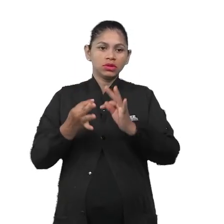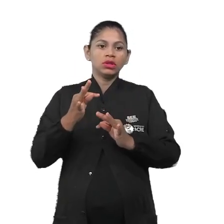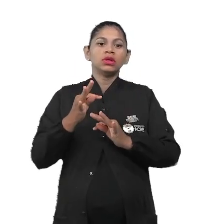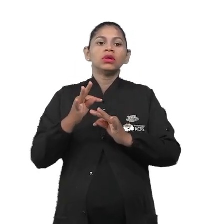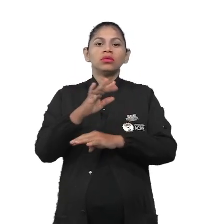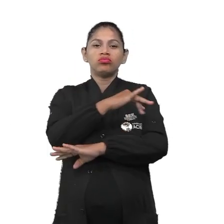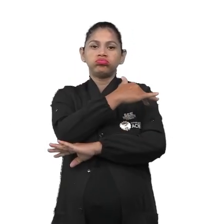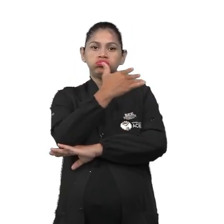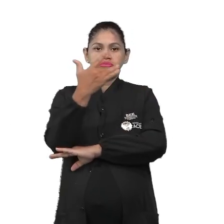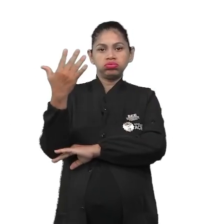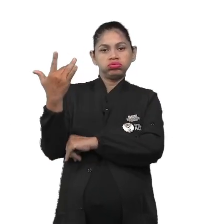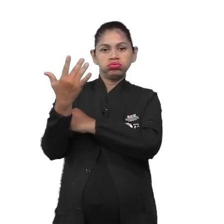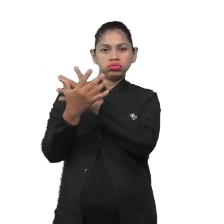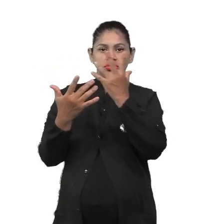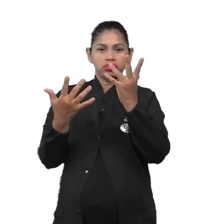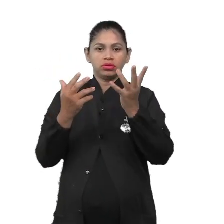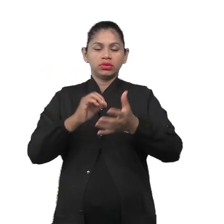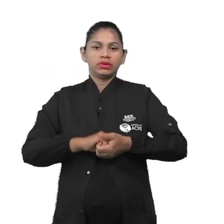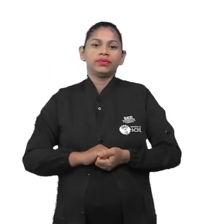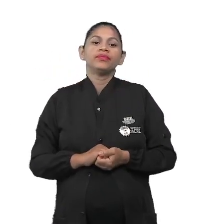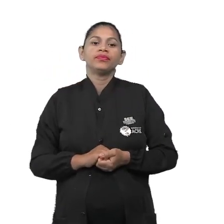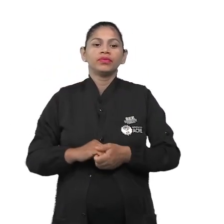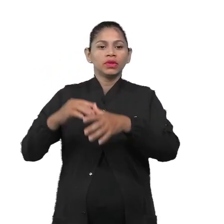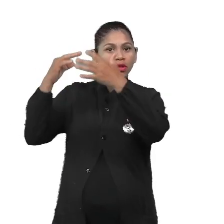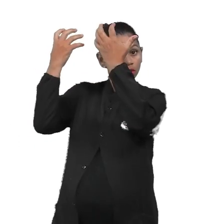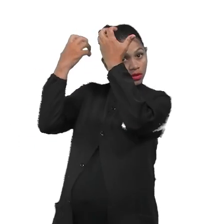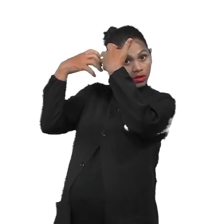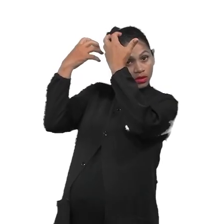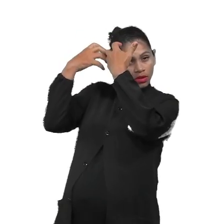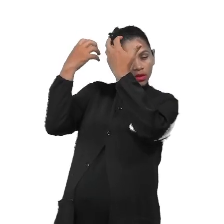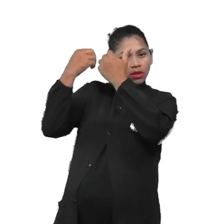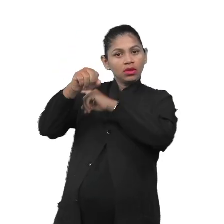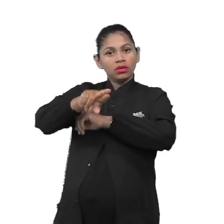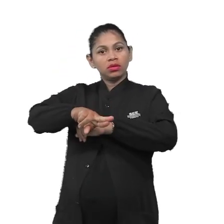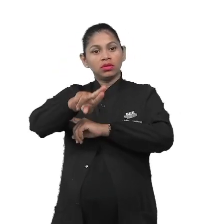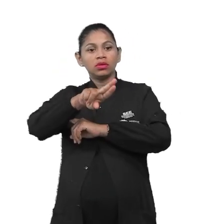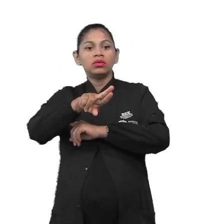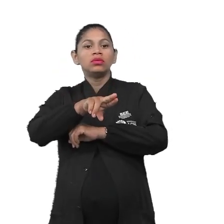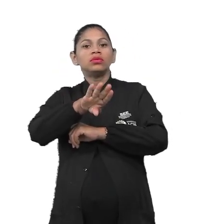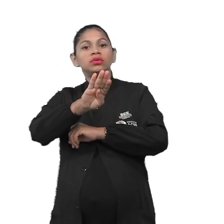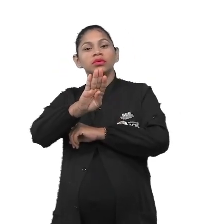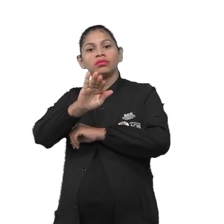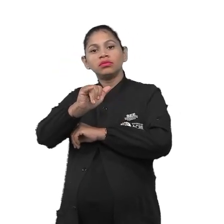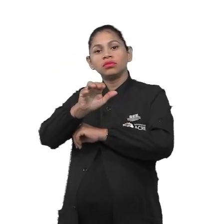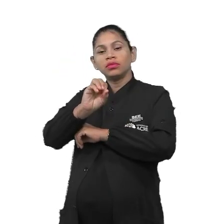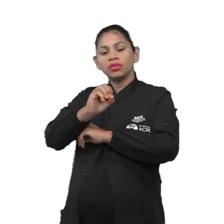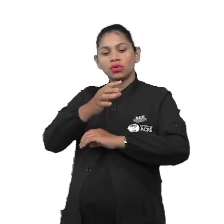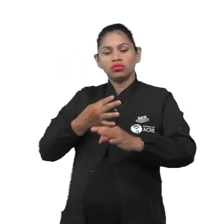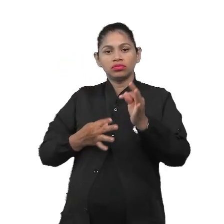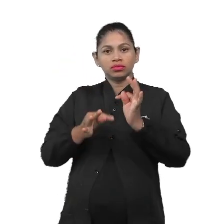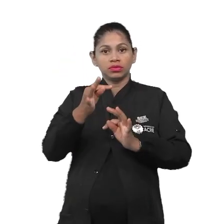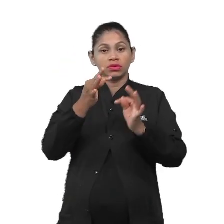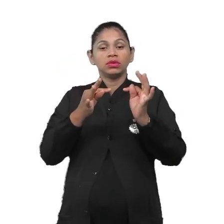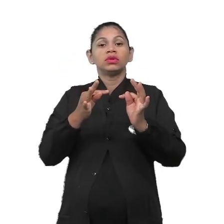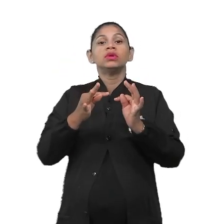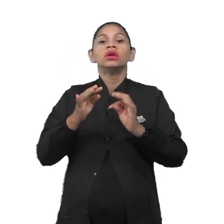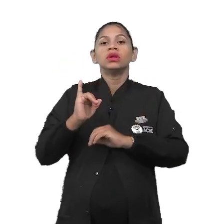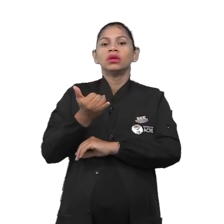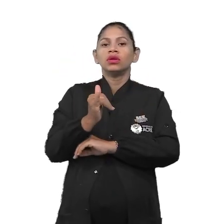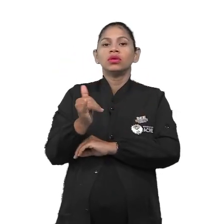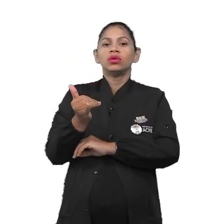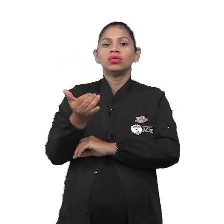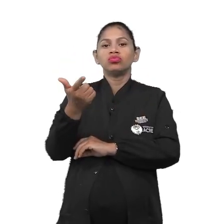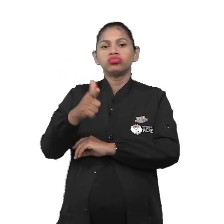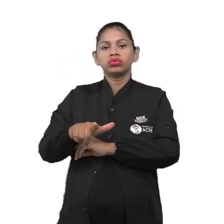ambiental. Reflexões sobre o uso de biotecnologias, energias renováveis